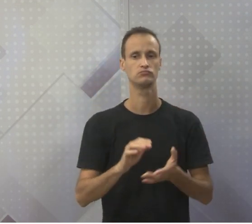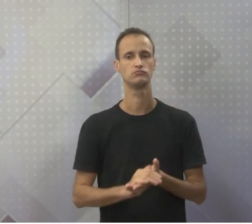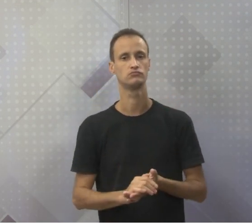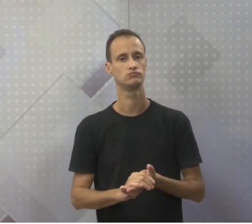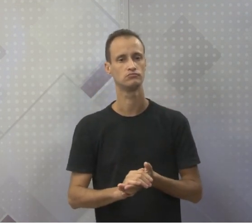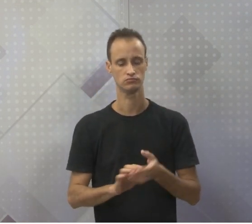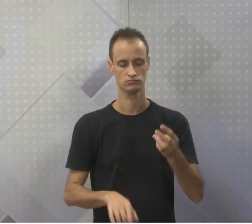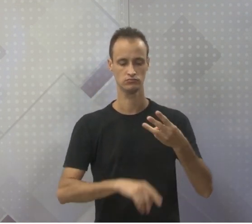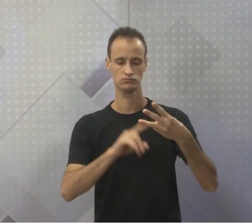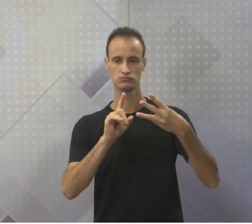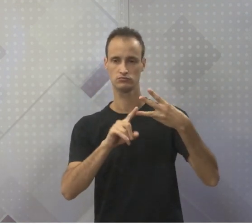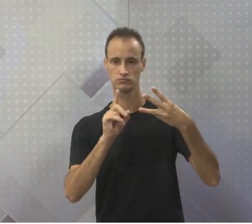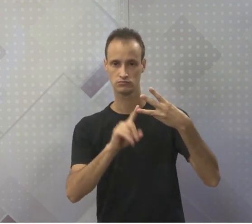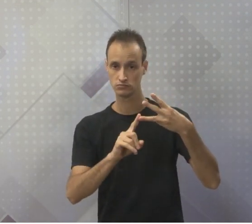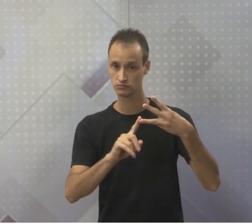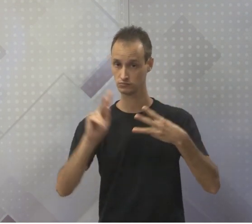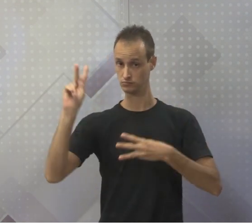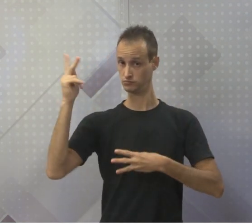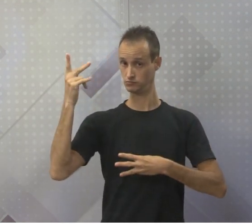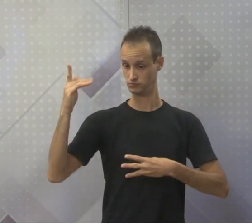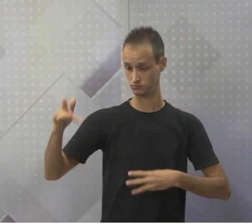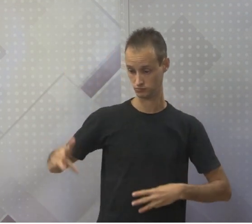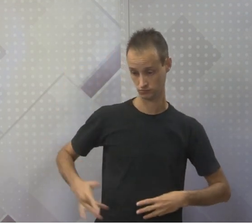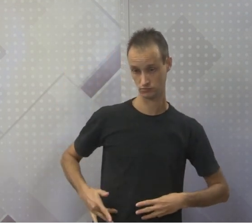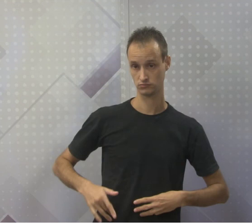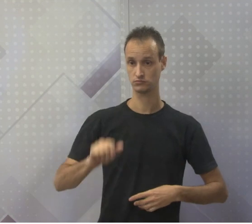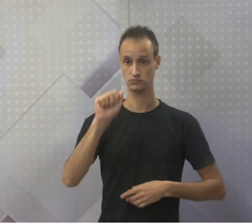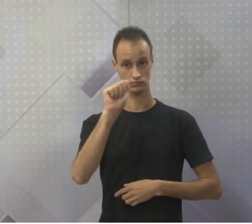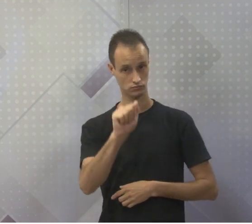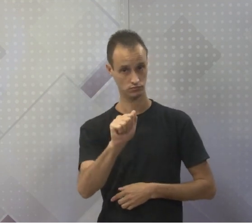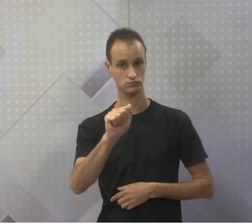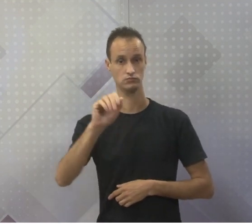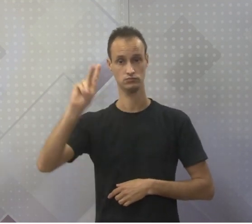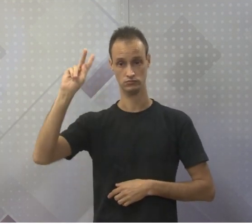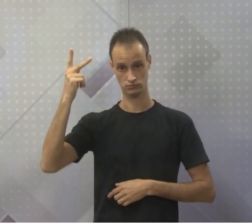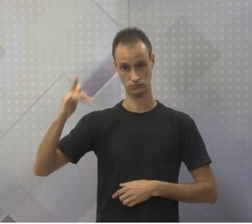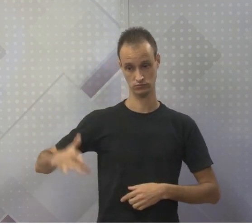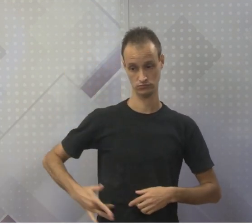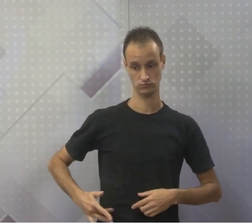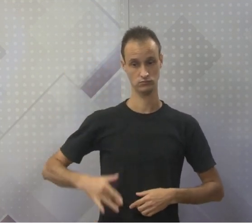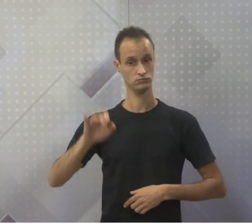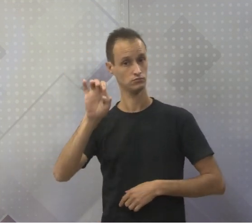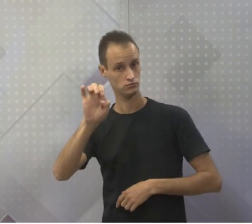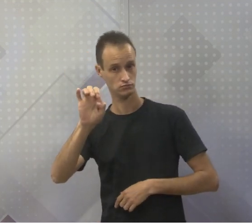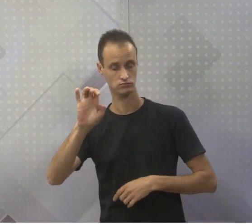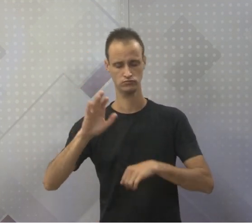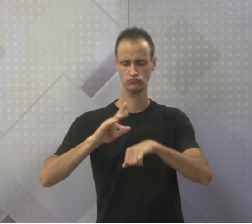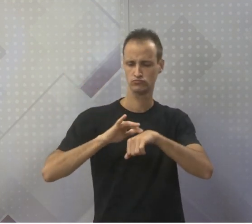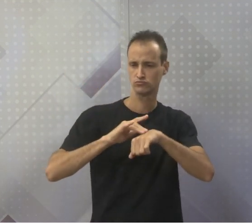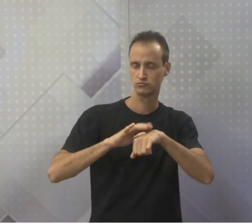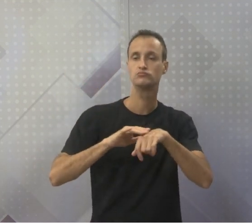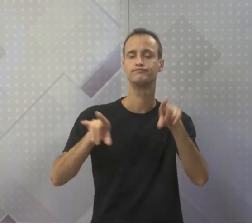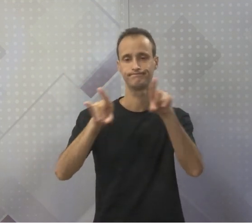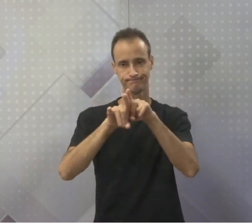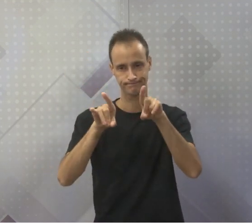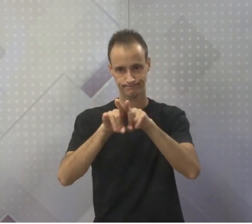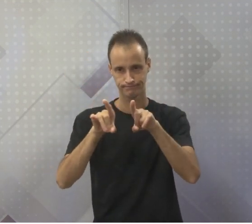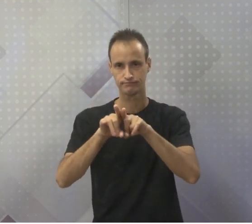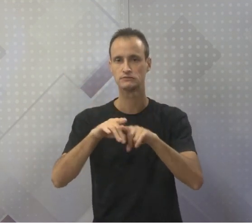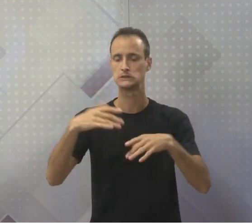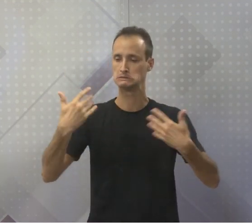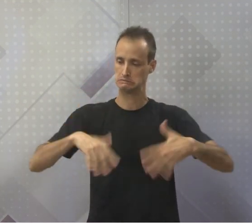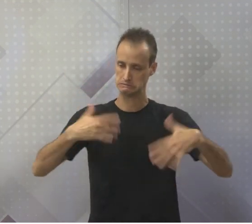lembra disso? E a hepatite A e a hepatite E, doenças também